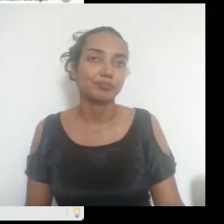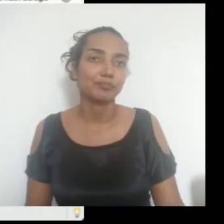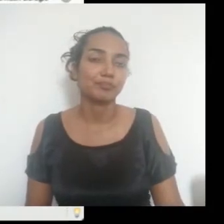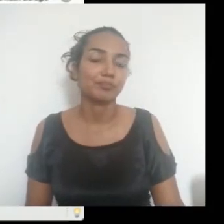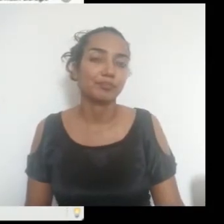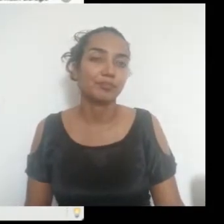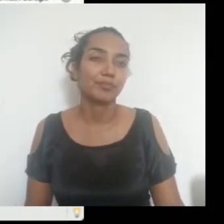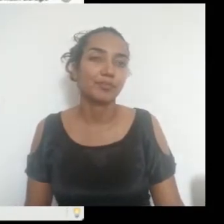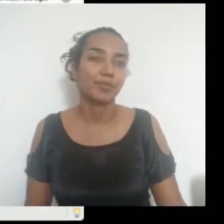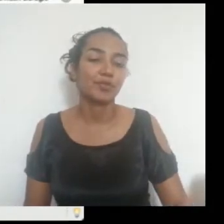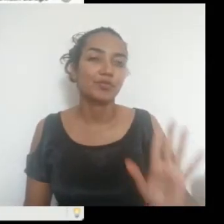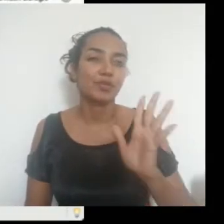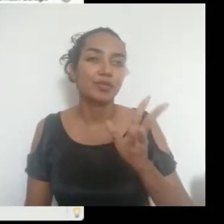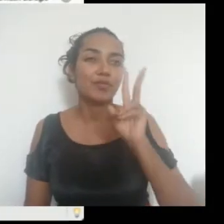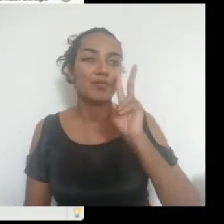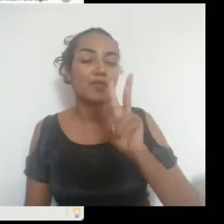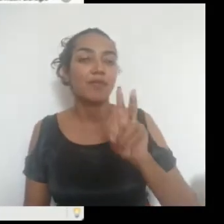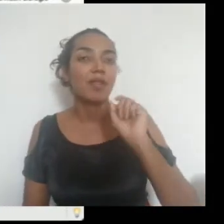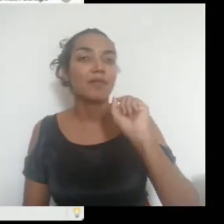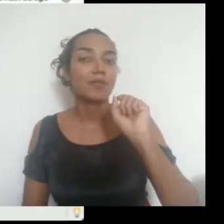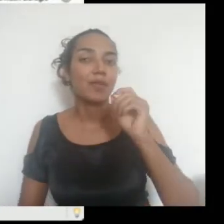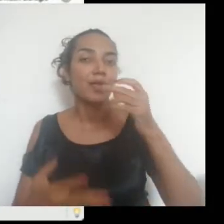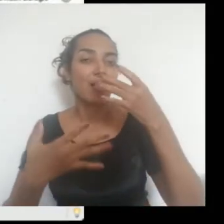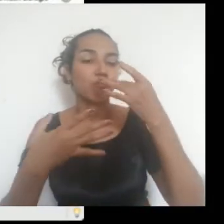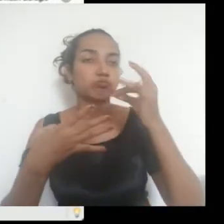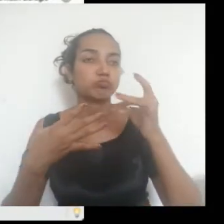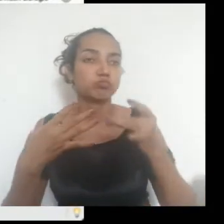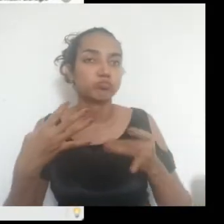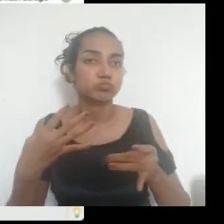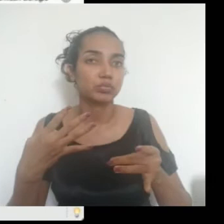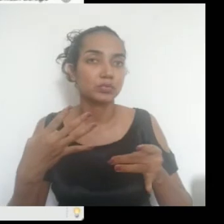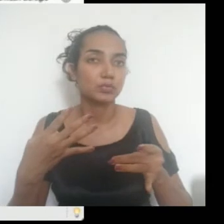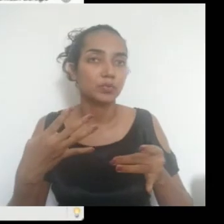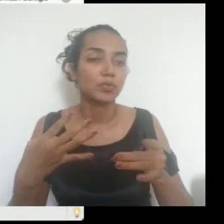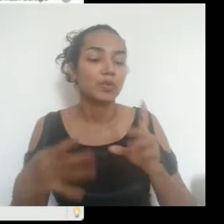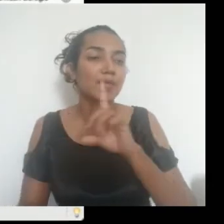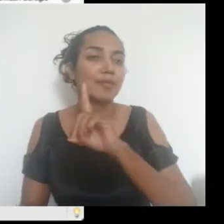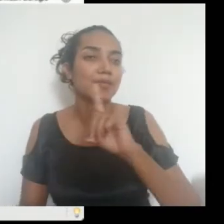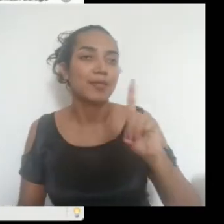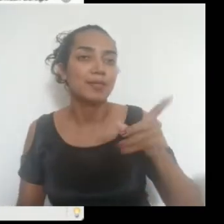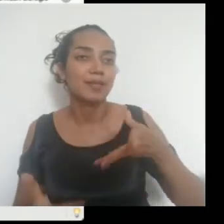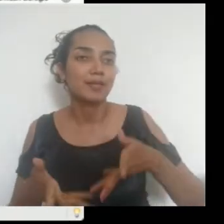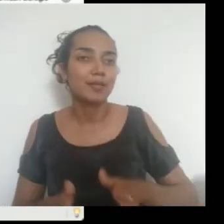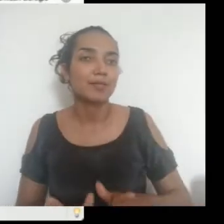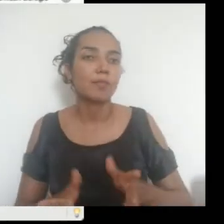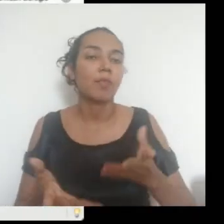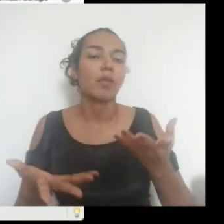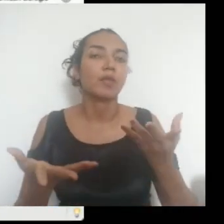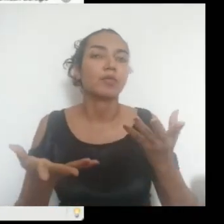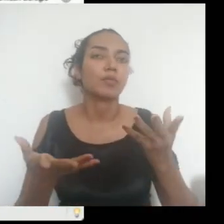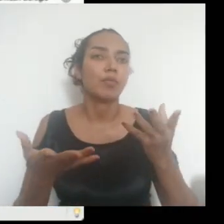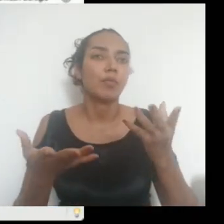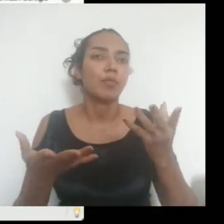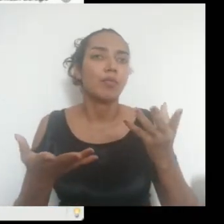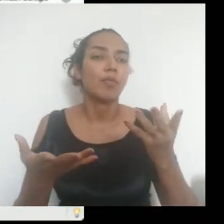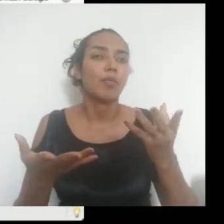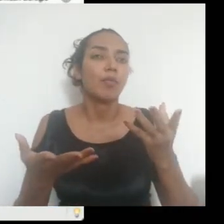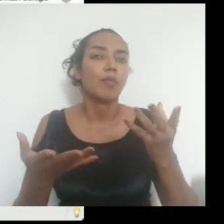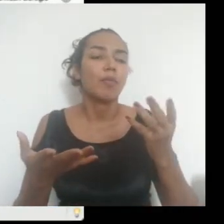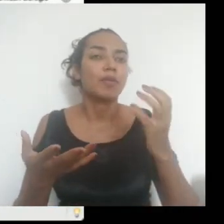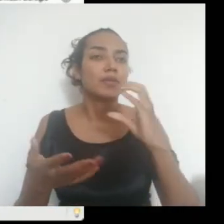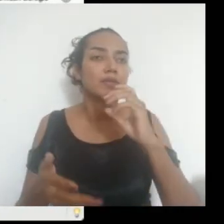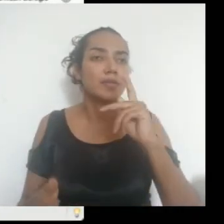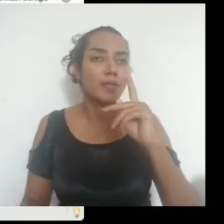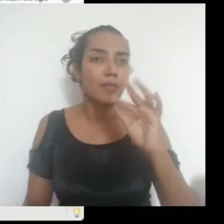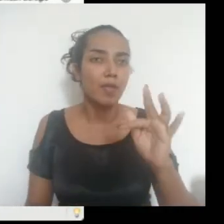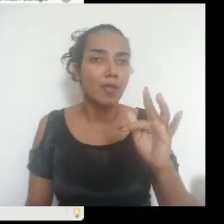a gente já definiu, ela vai ter os atributos CPF, nome, data de nascimento. Bom, essa classe pessoa também vai